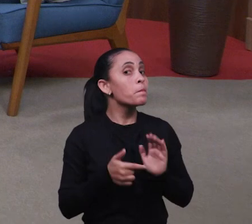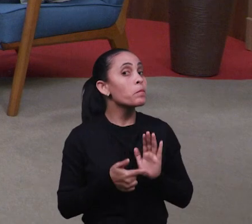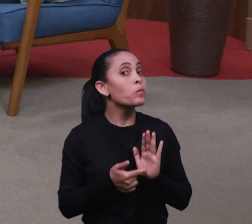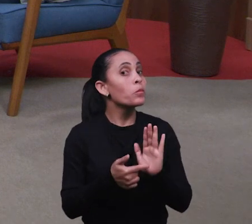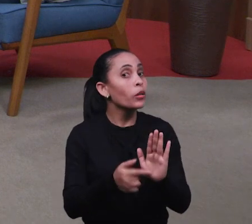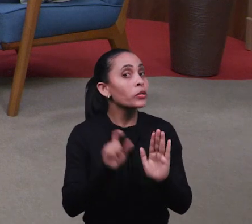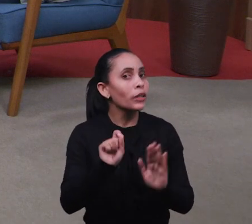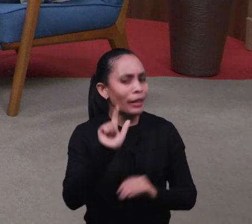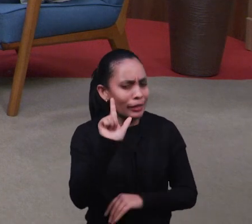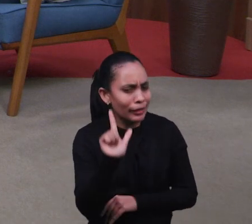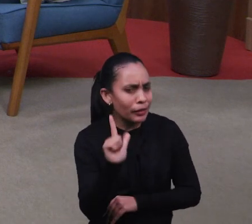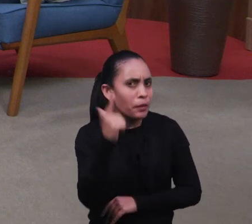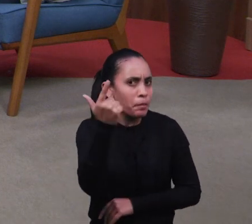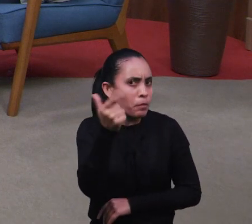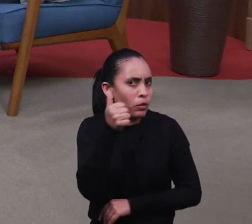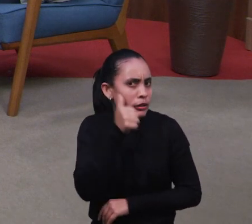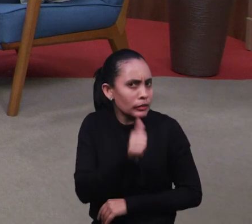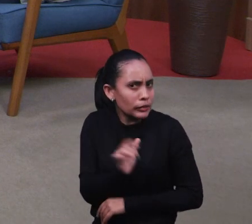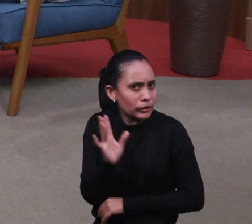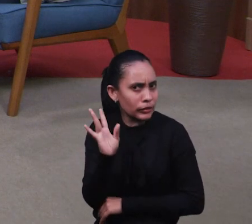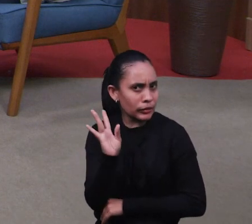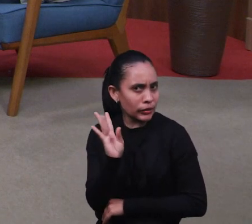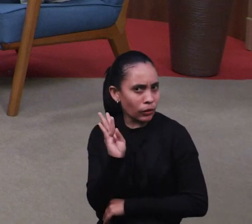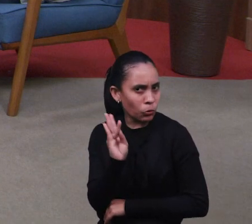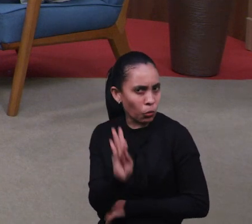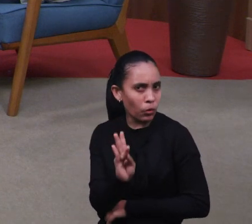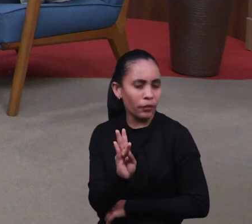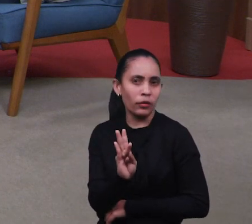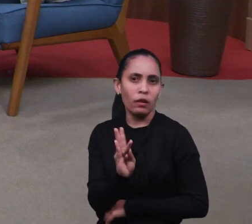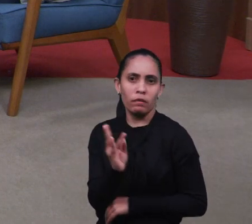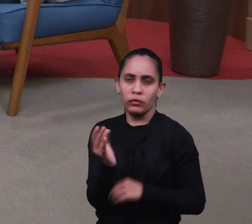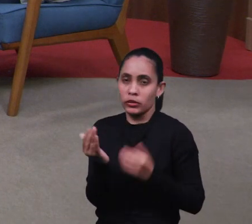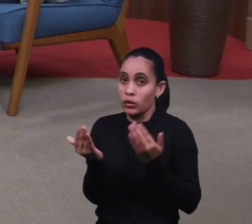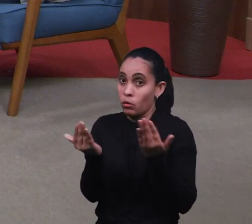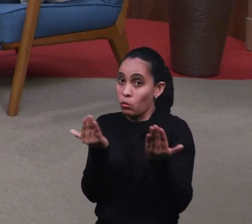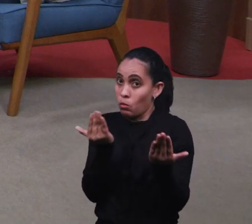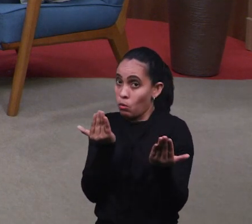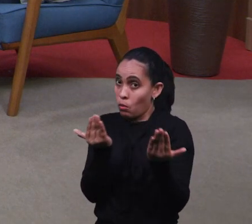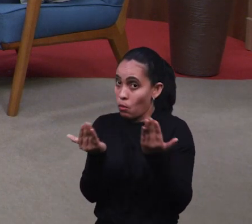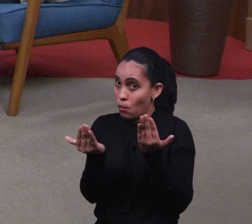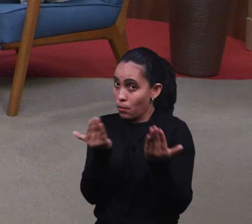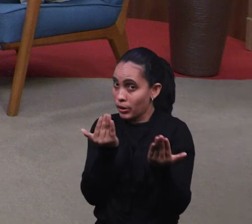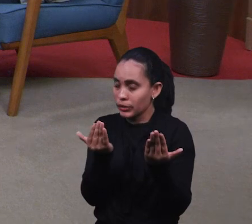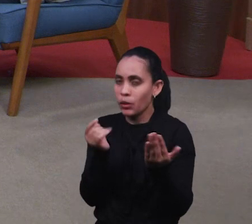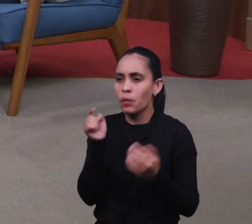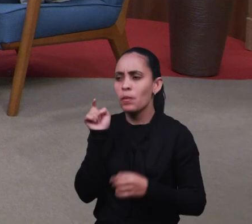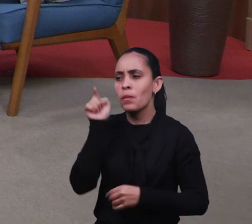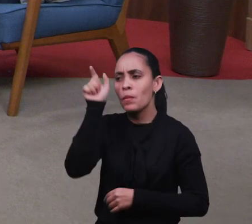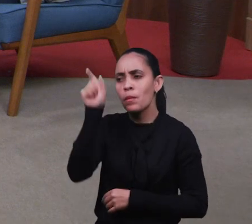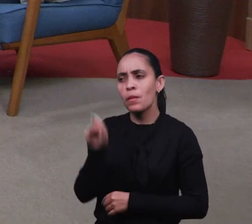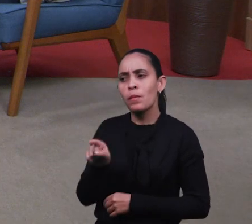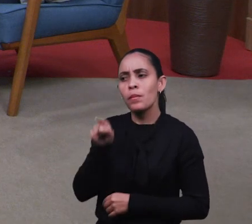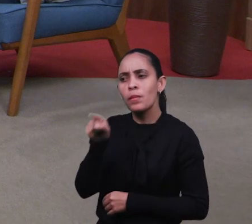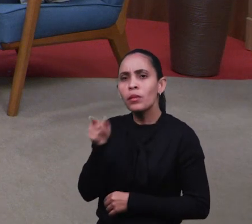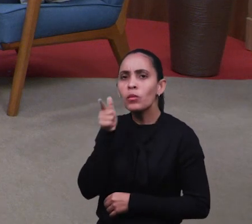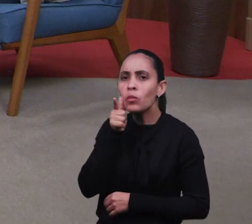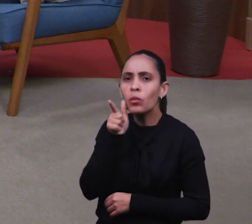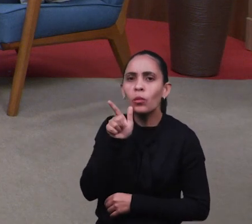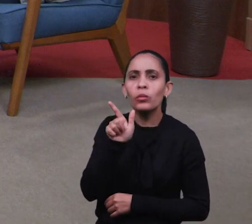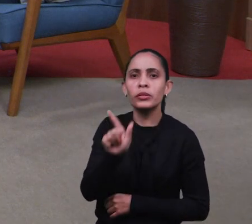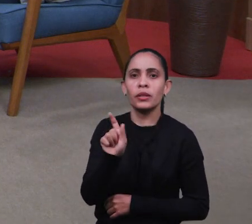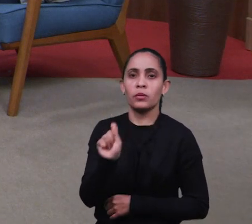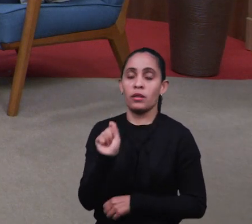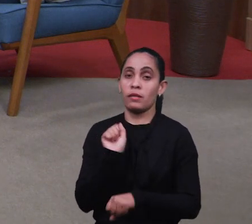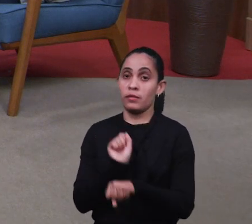noiva qualificar, fazer essa comparação, ela prossegue dizendo o que ela esperava, o que